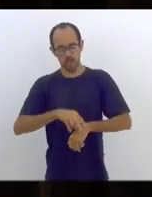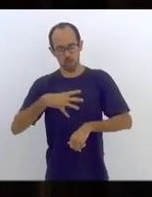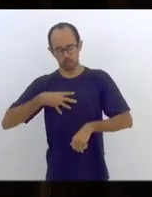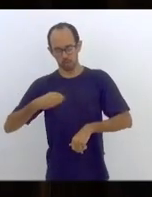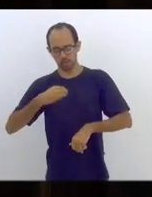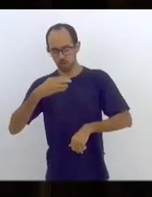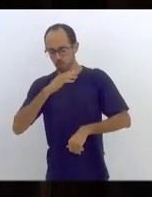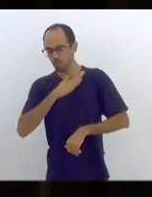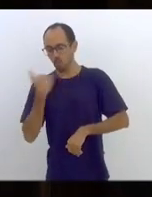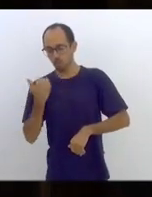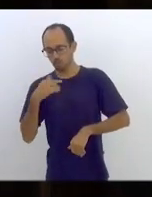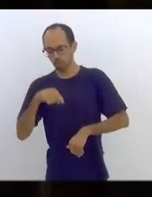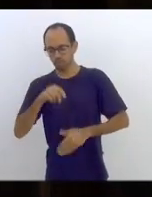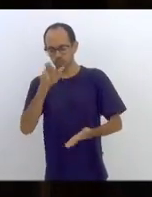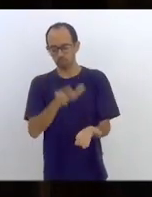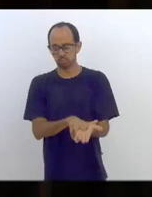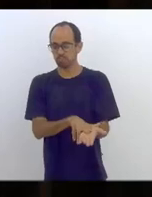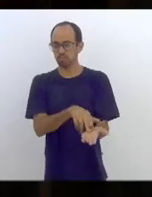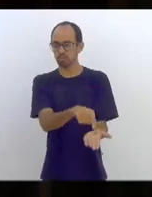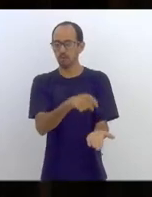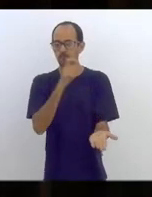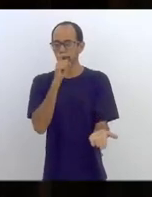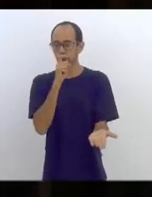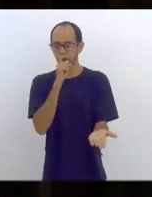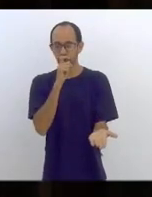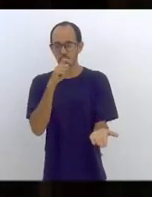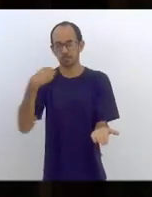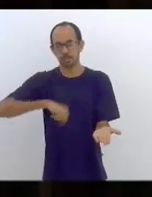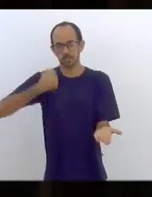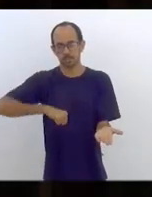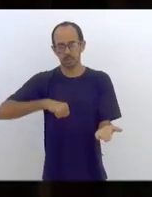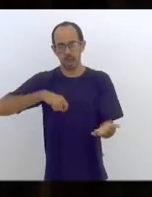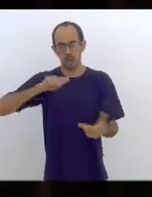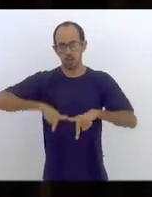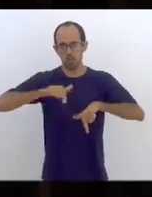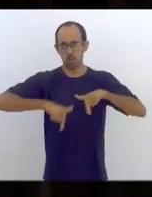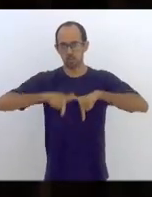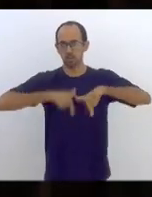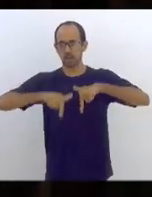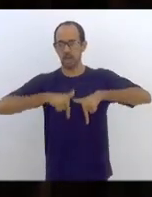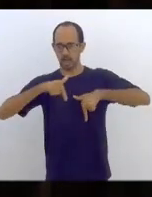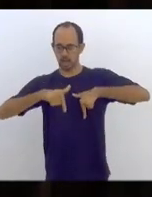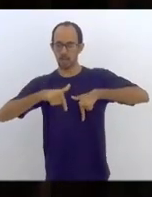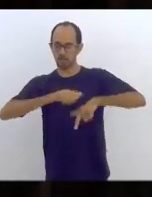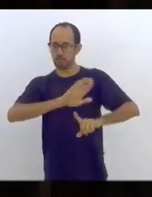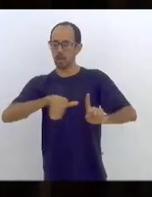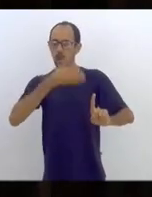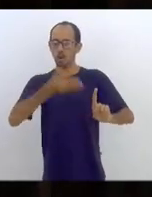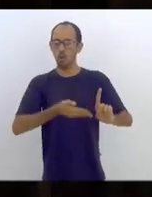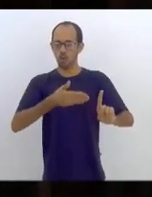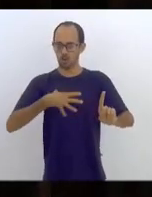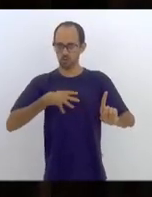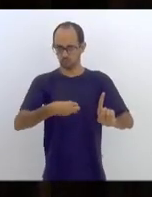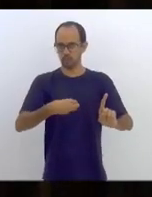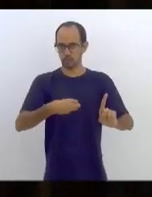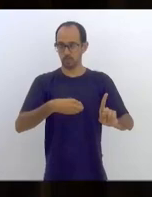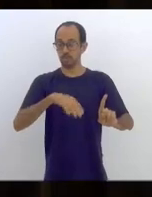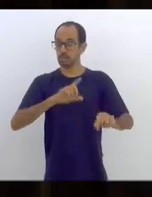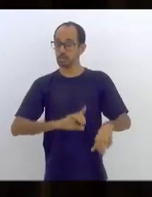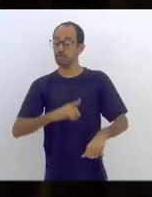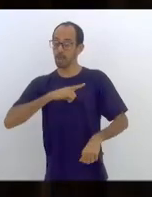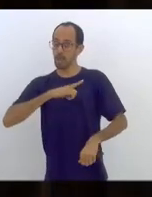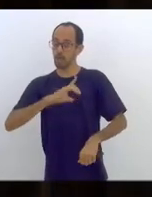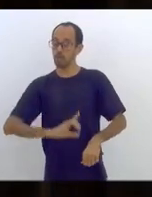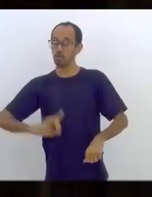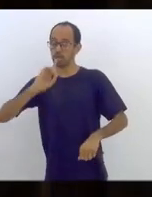no chão, frio, e aí a gente ainda ter que lutar pela honra do nosso filho. Mas existe um Deus maior,